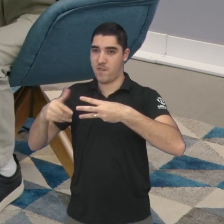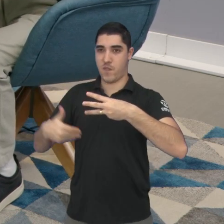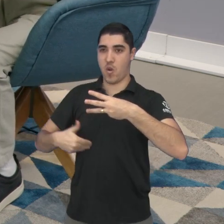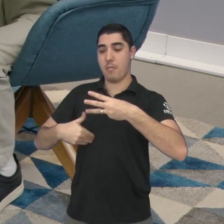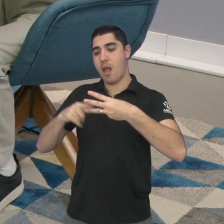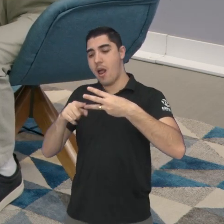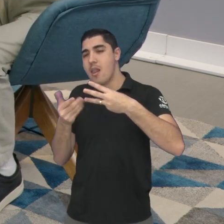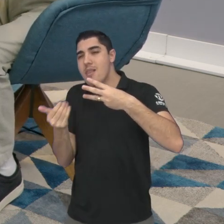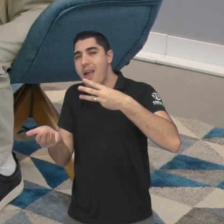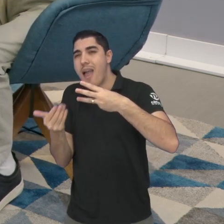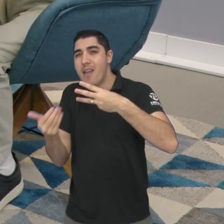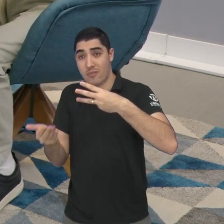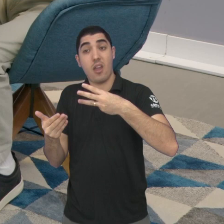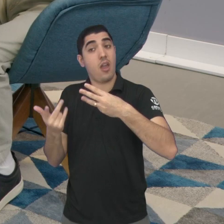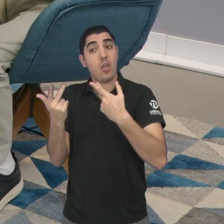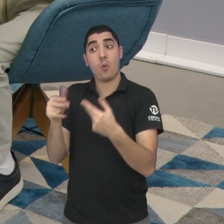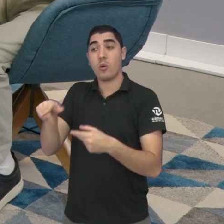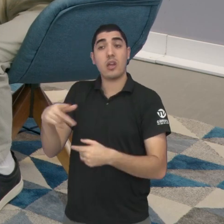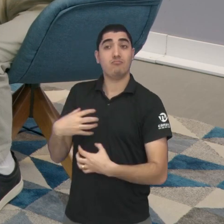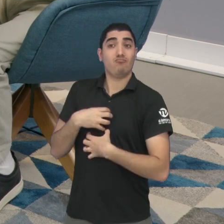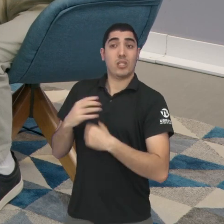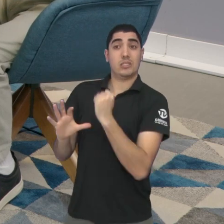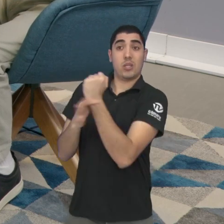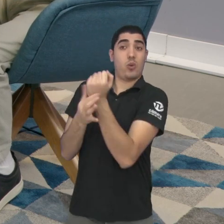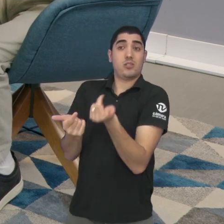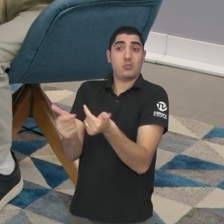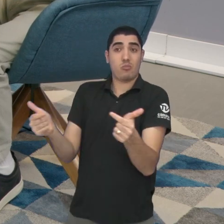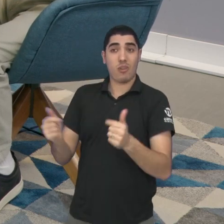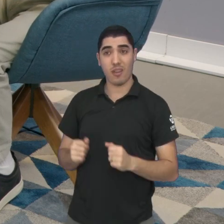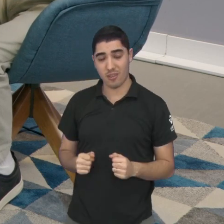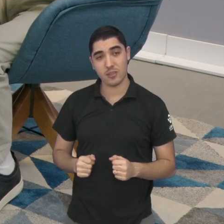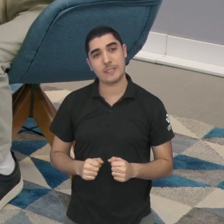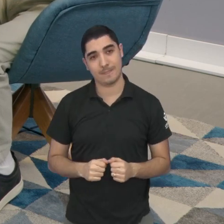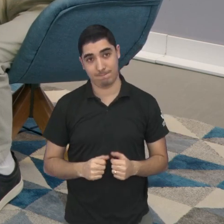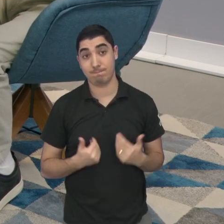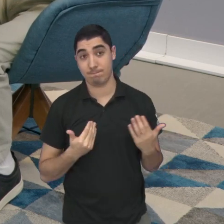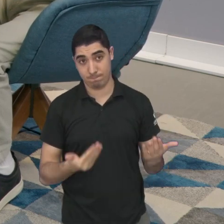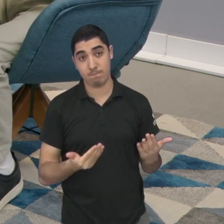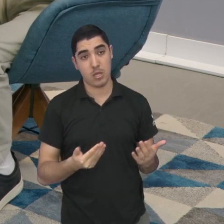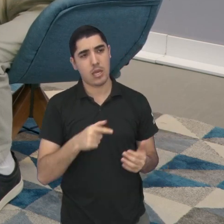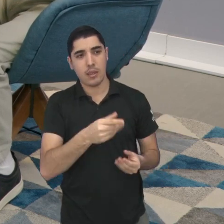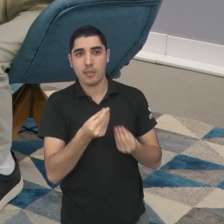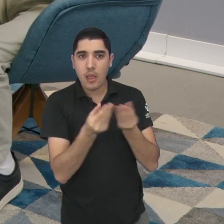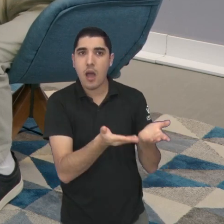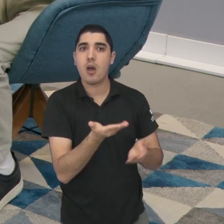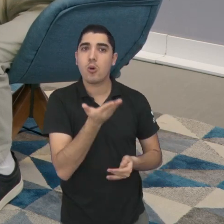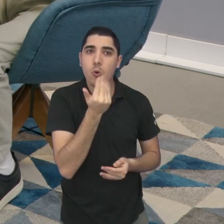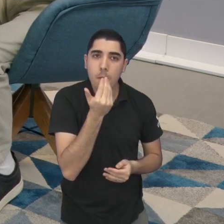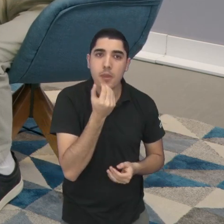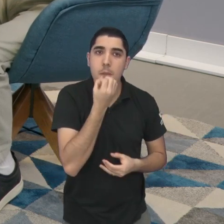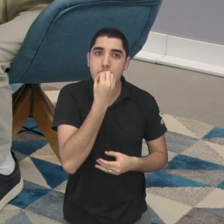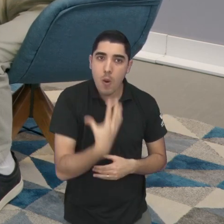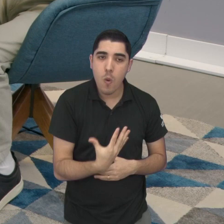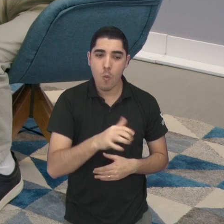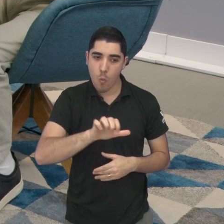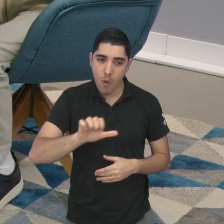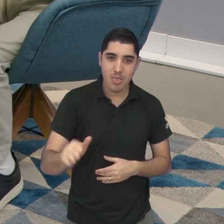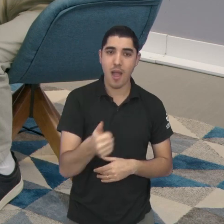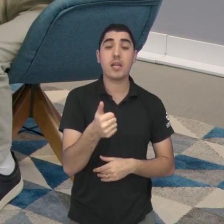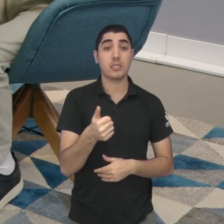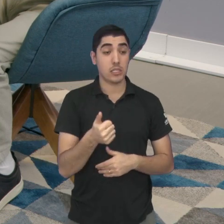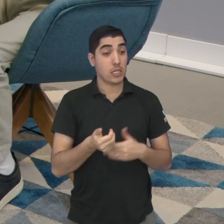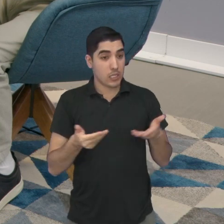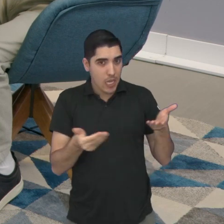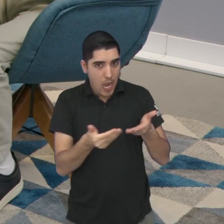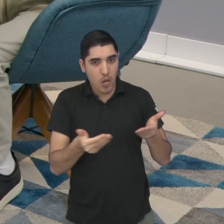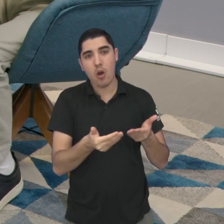a leve é exatamente isso, é a insegurança alimentar. Garantir com comida boa, fechando isso já está sendo feito de novo,